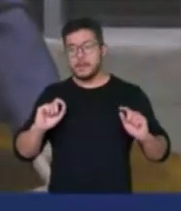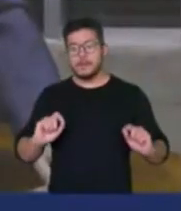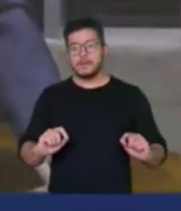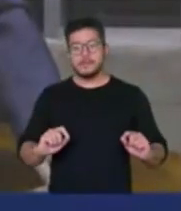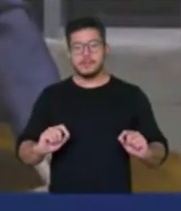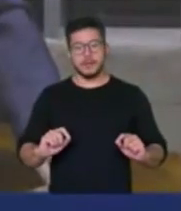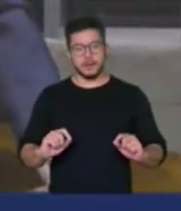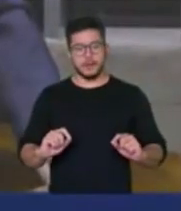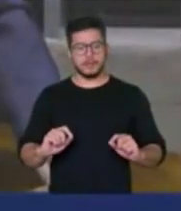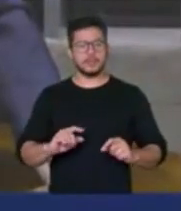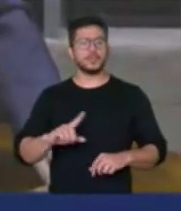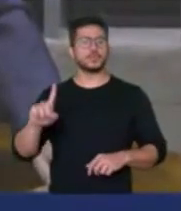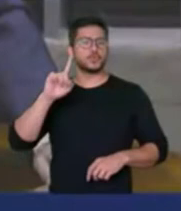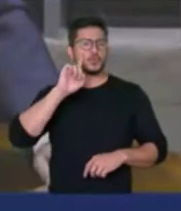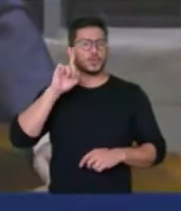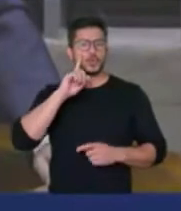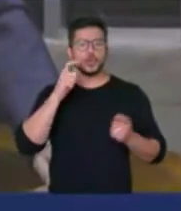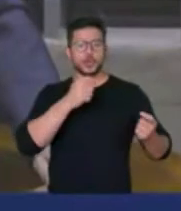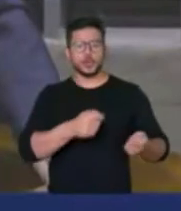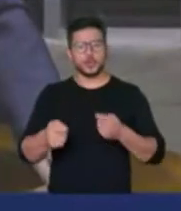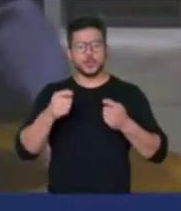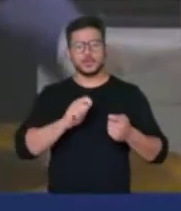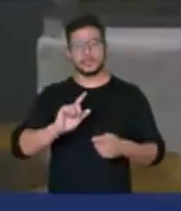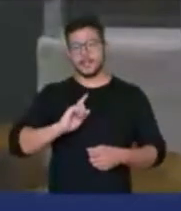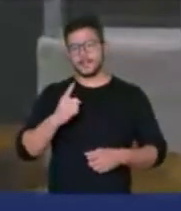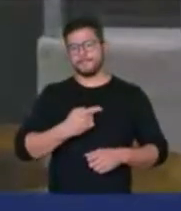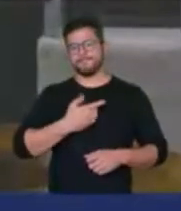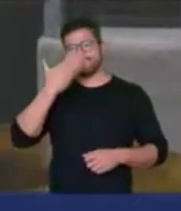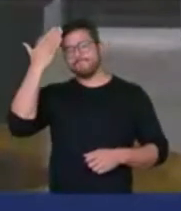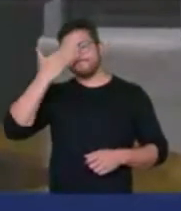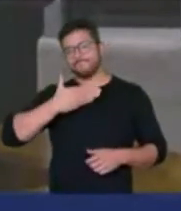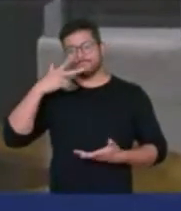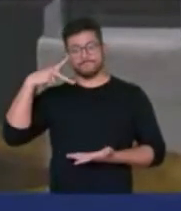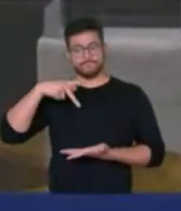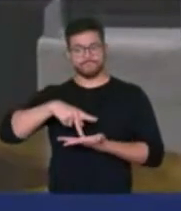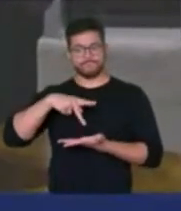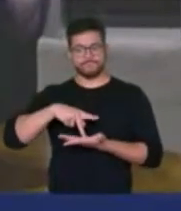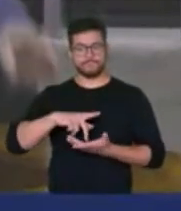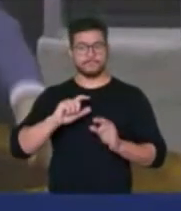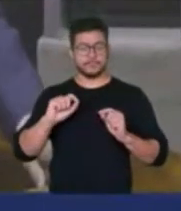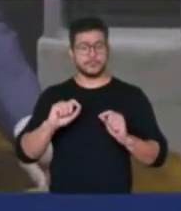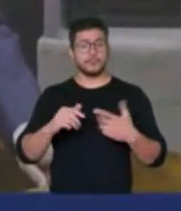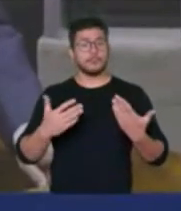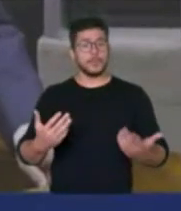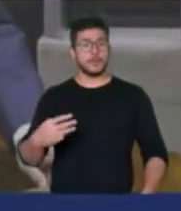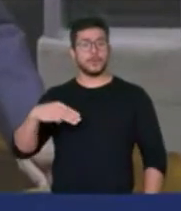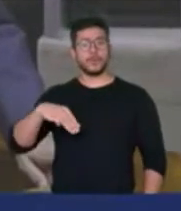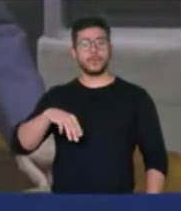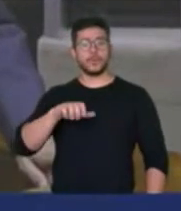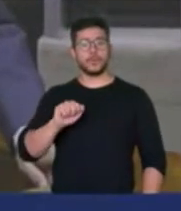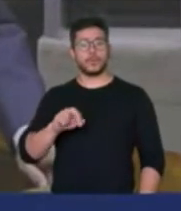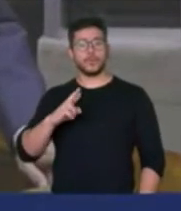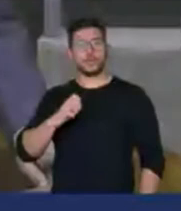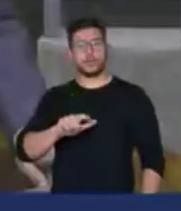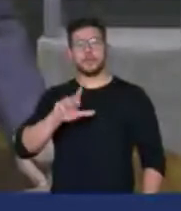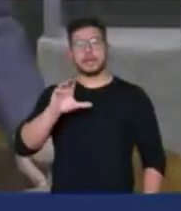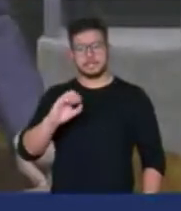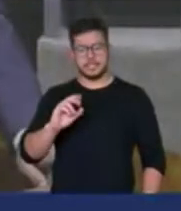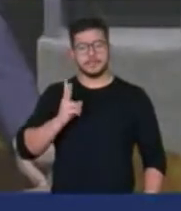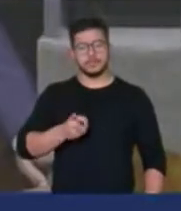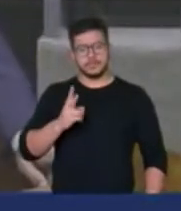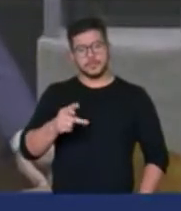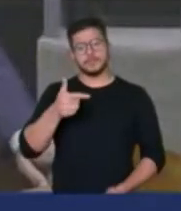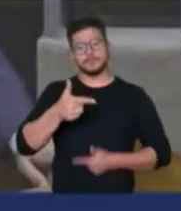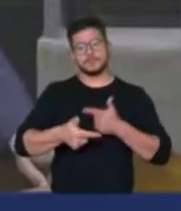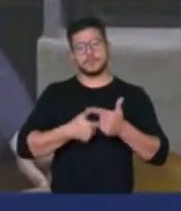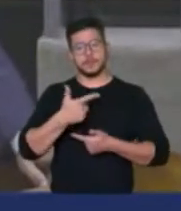cada dia, nós vamos mostrar a verdade. A verdade que o Marcelo mostrava lá em Foz do Iguaçu, como